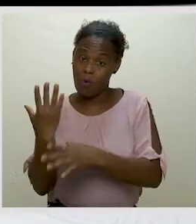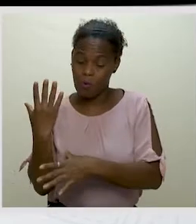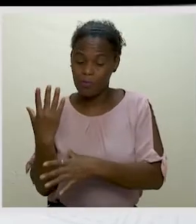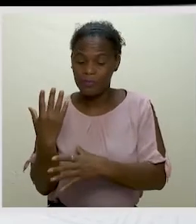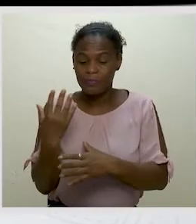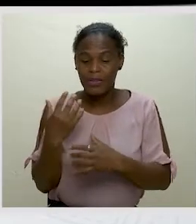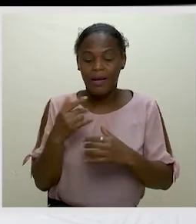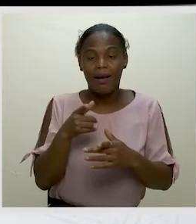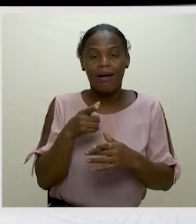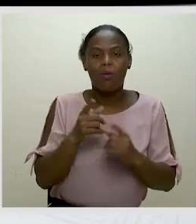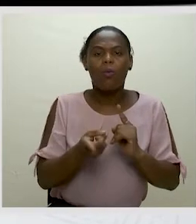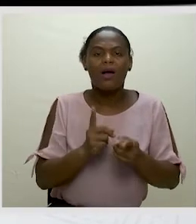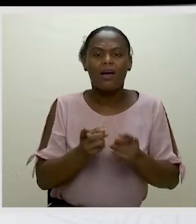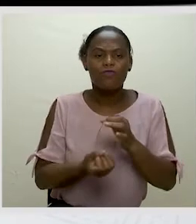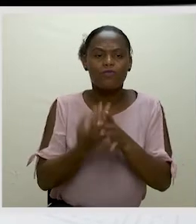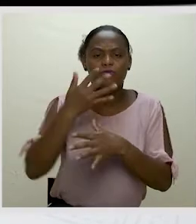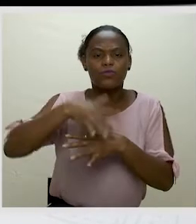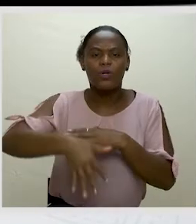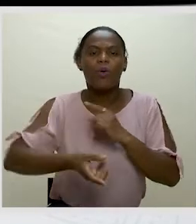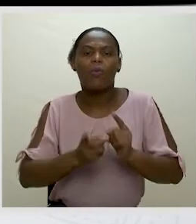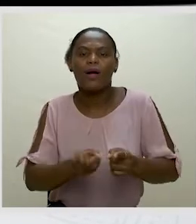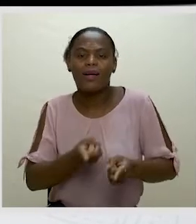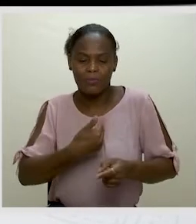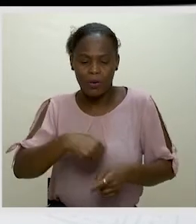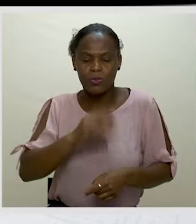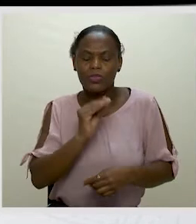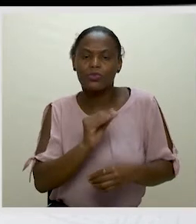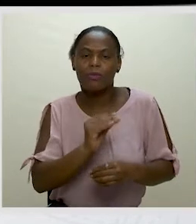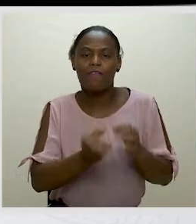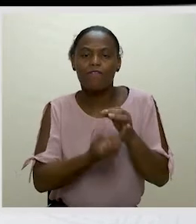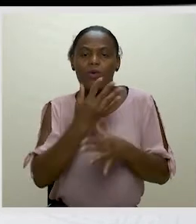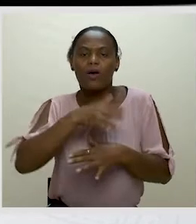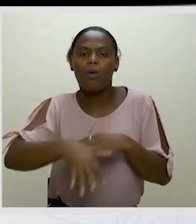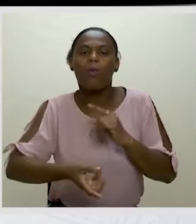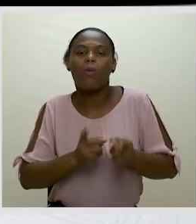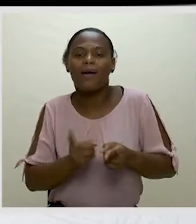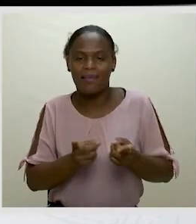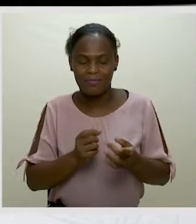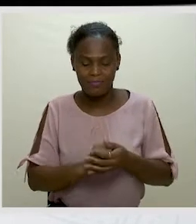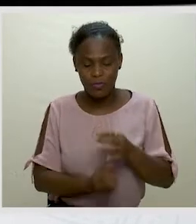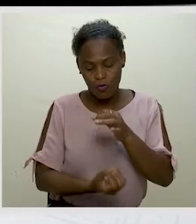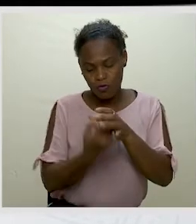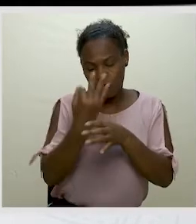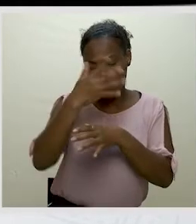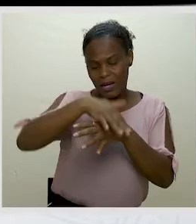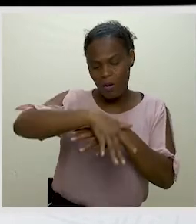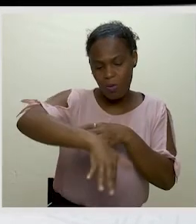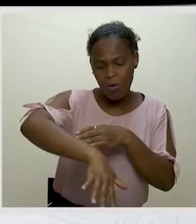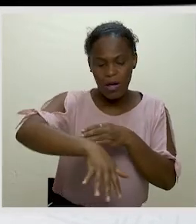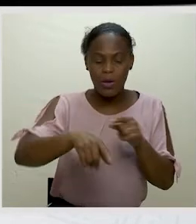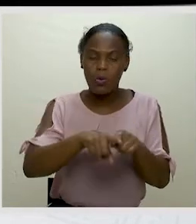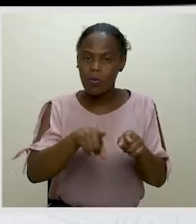Ilha do Fogo. Então, o que vem ser um vulcão? O que é que nós chamamos de vulcão, afinal? Vulcão é uma